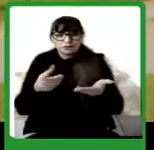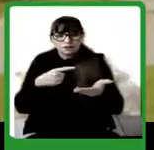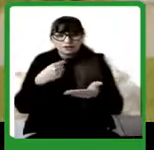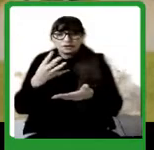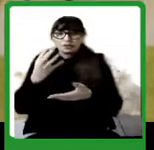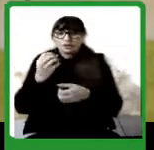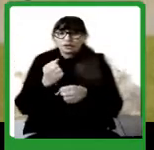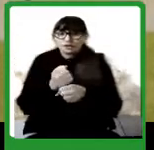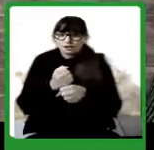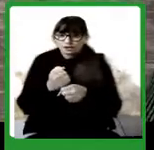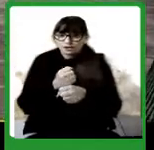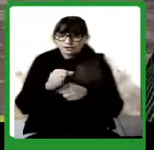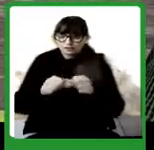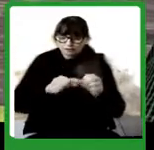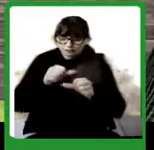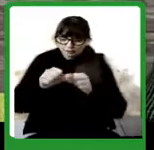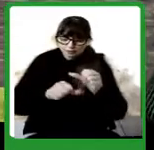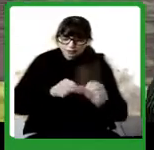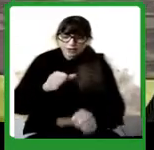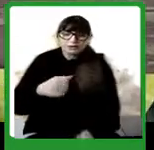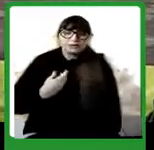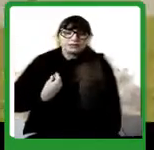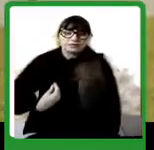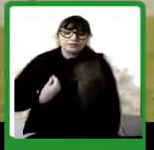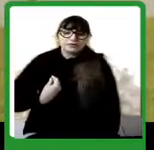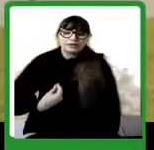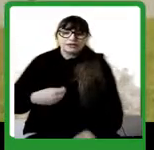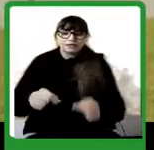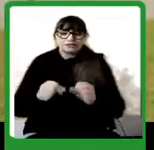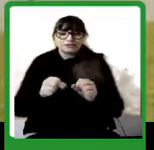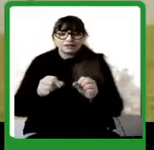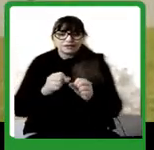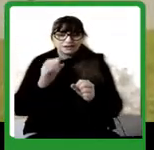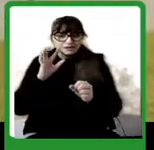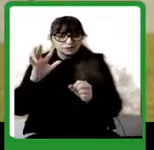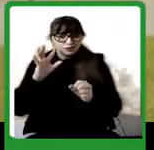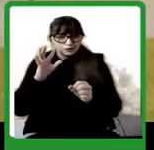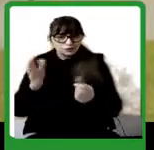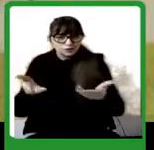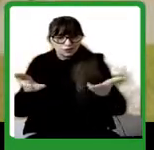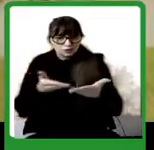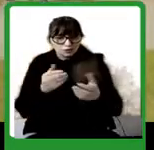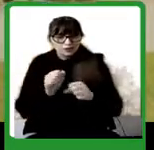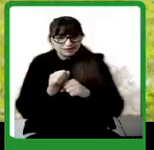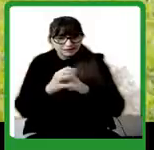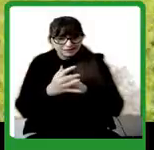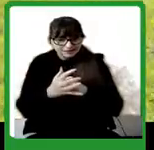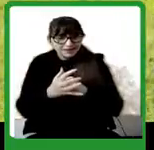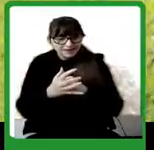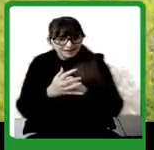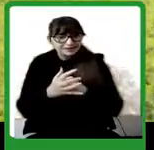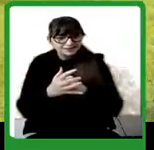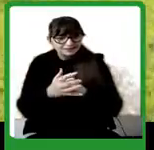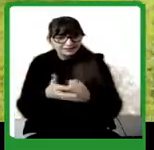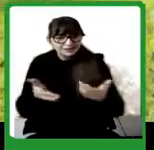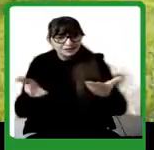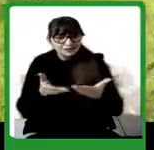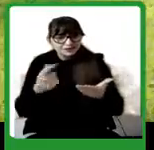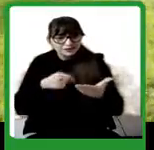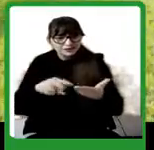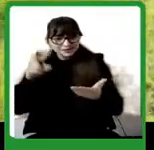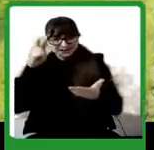anos transformando vidas, realizando sonhos. Sicredi Alto Uruguai, nossa